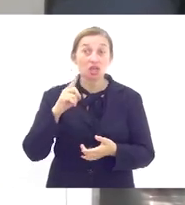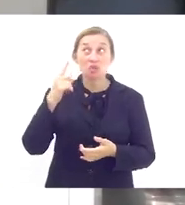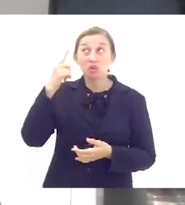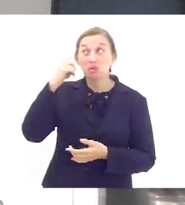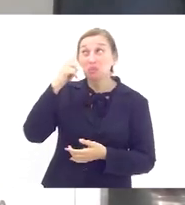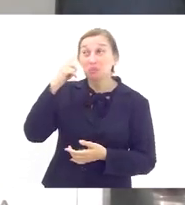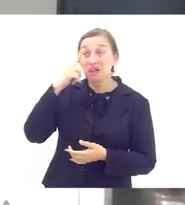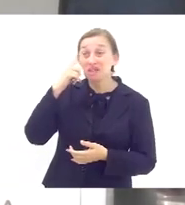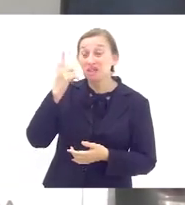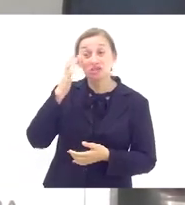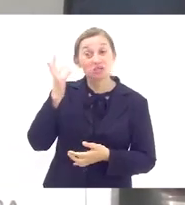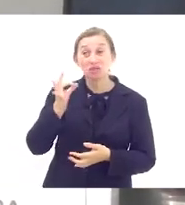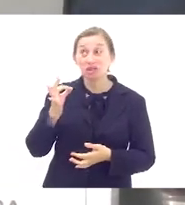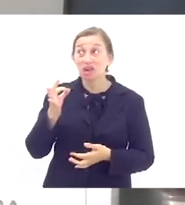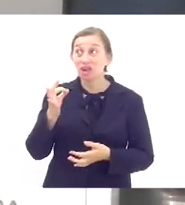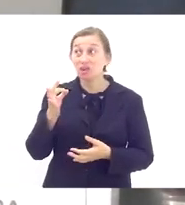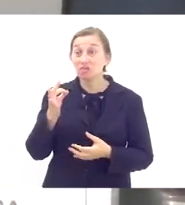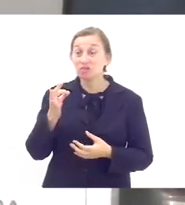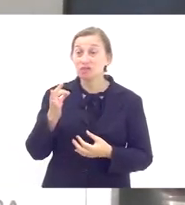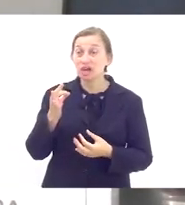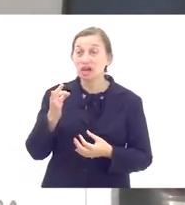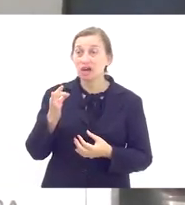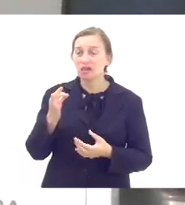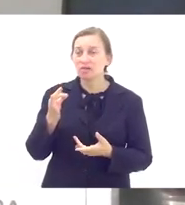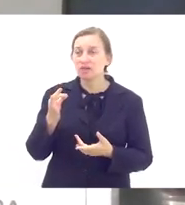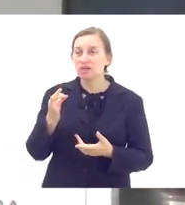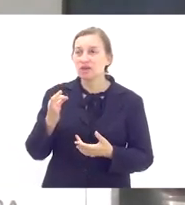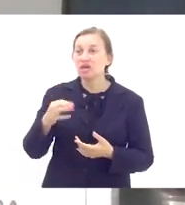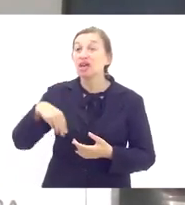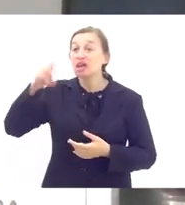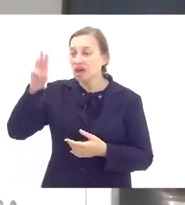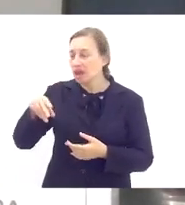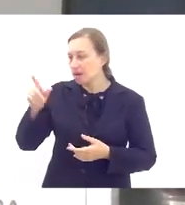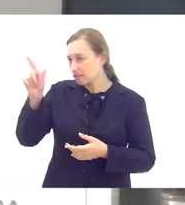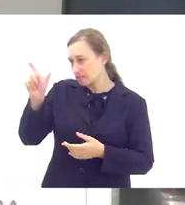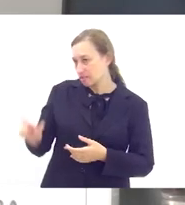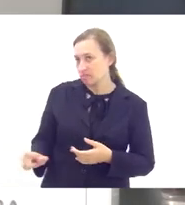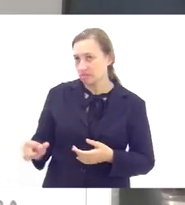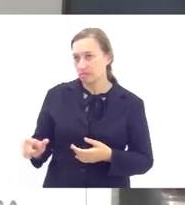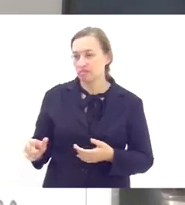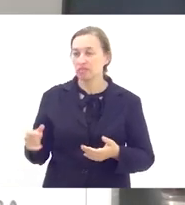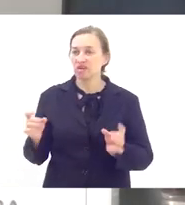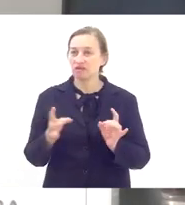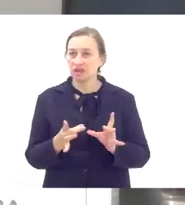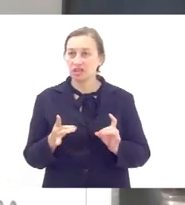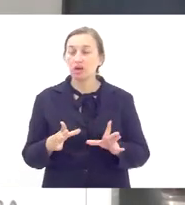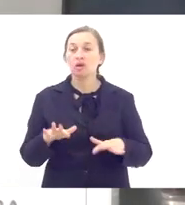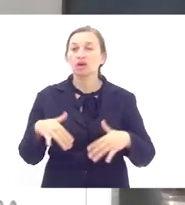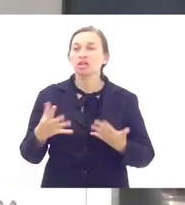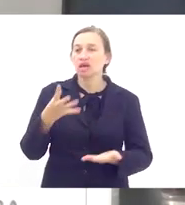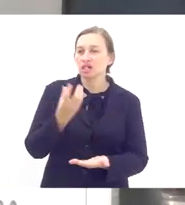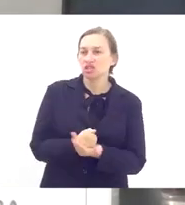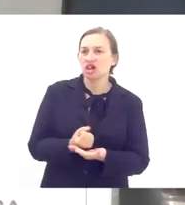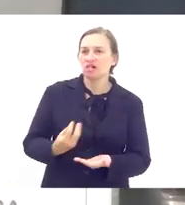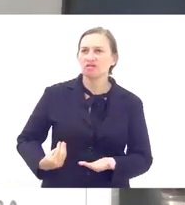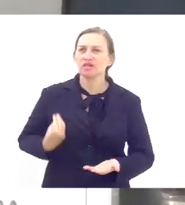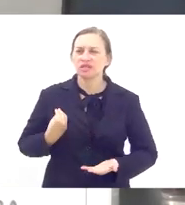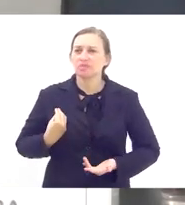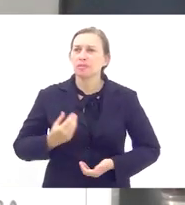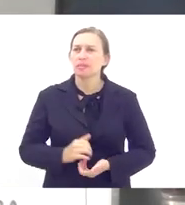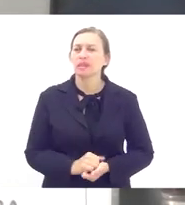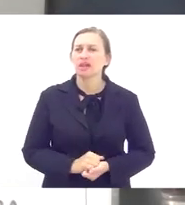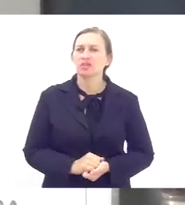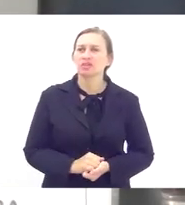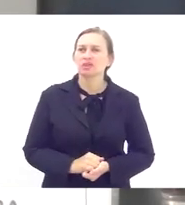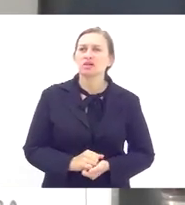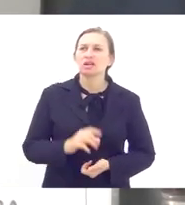ela ainda não tem como lembrar quem foi o autor e localizar quem foi o autor e tal. Então, queria registrar a presença do